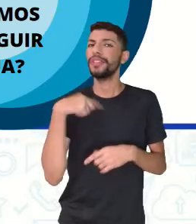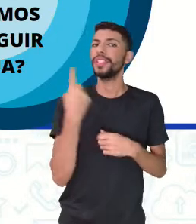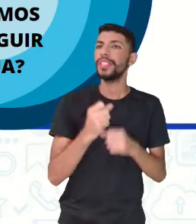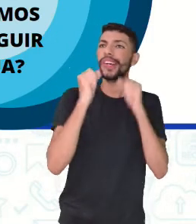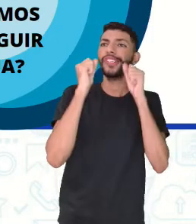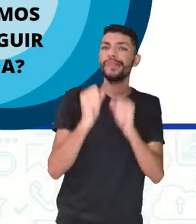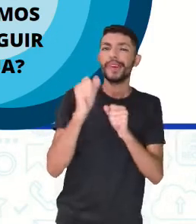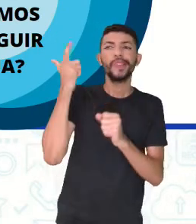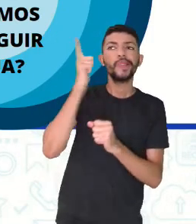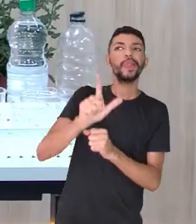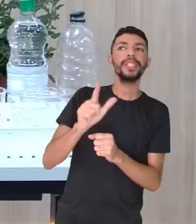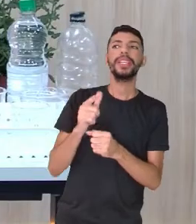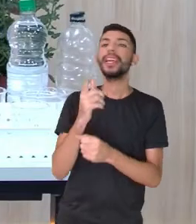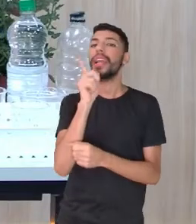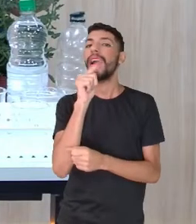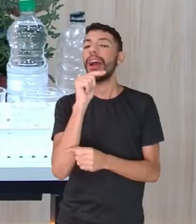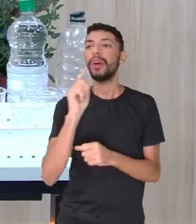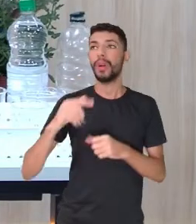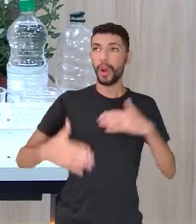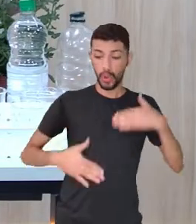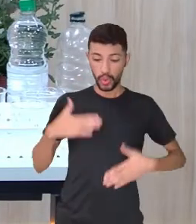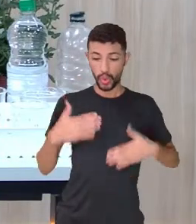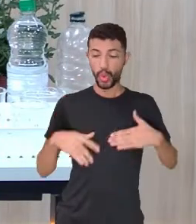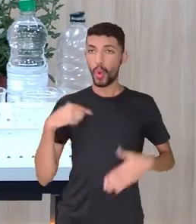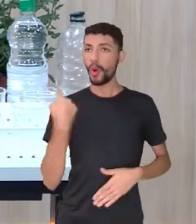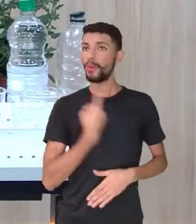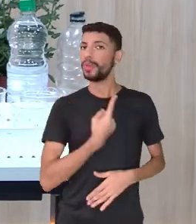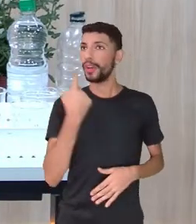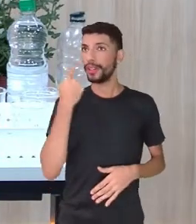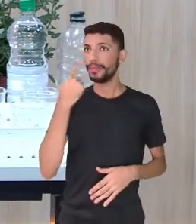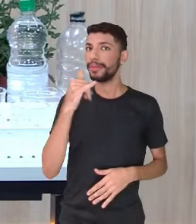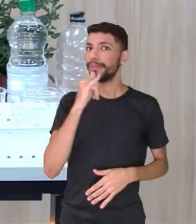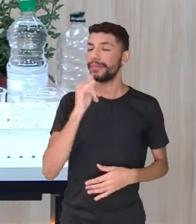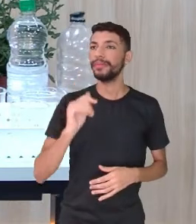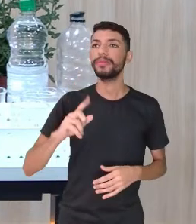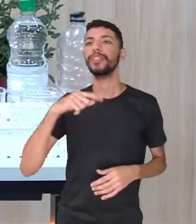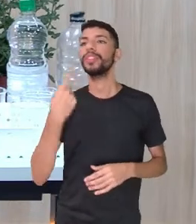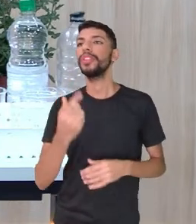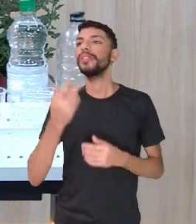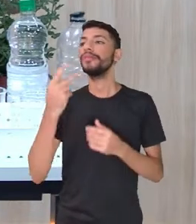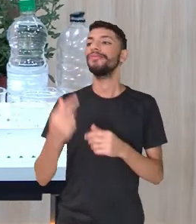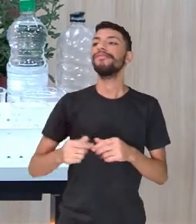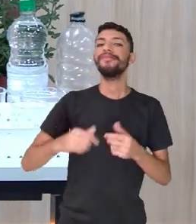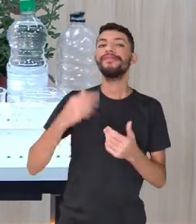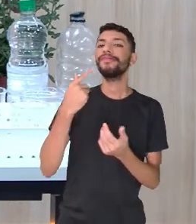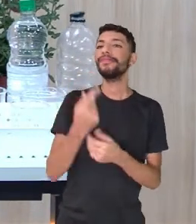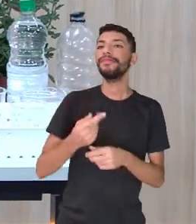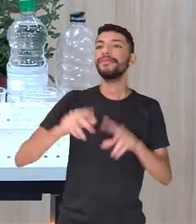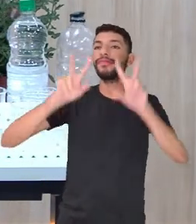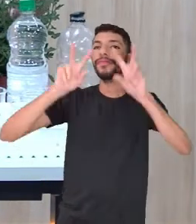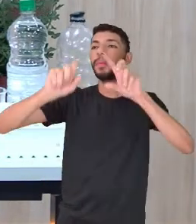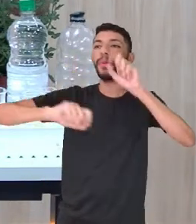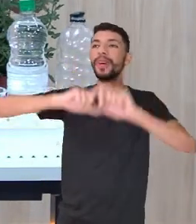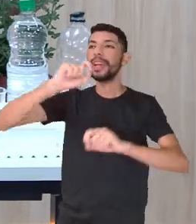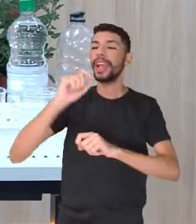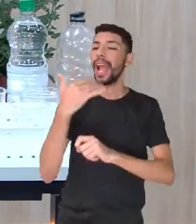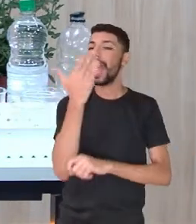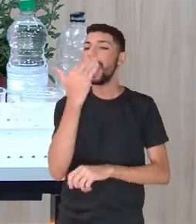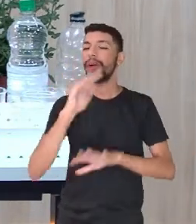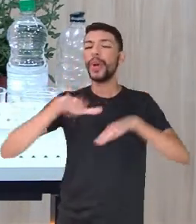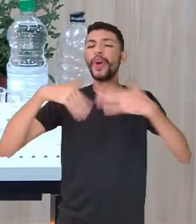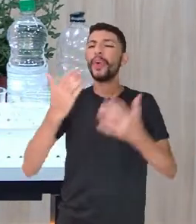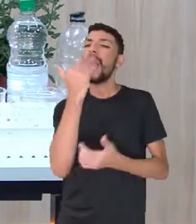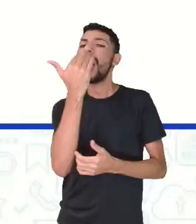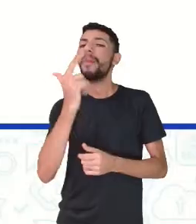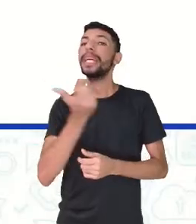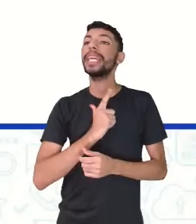conseguir água no nosso corpo? Então, a gente está falando aqui dos alimentos. Então, quais são os alimentos que são